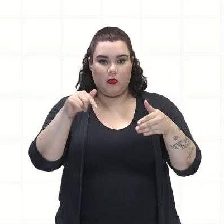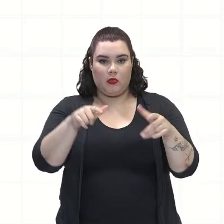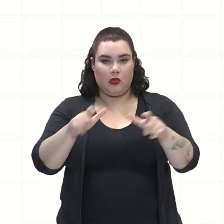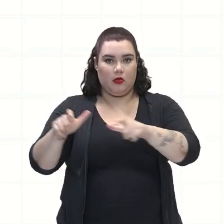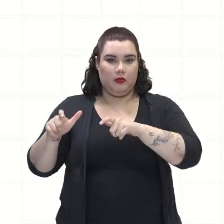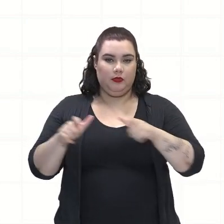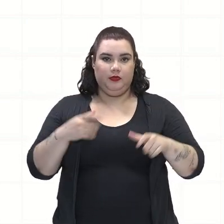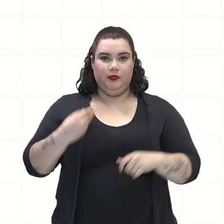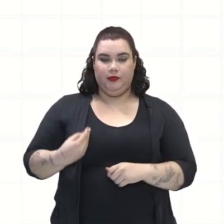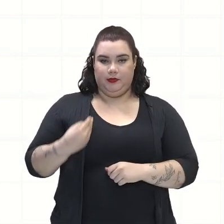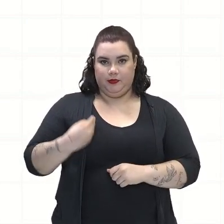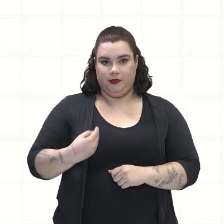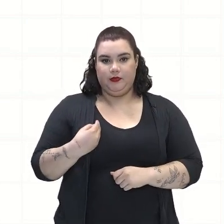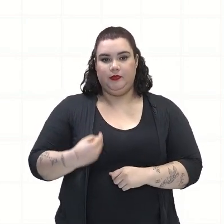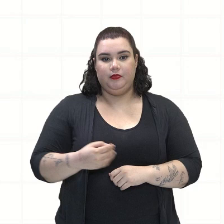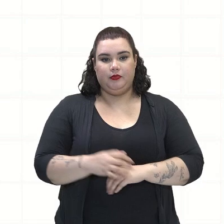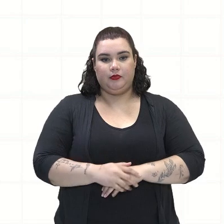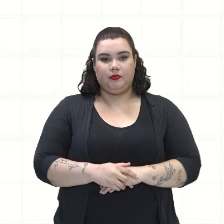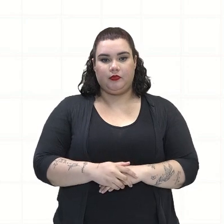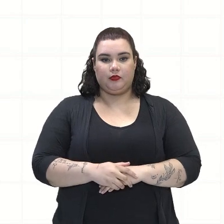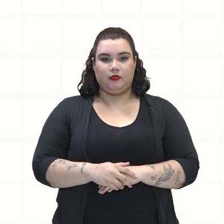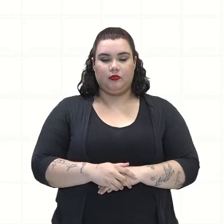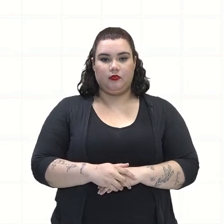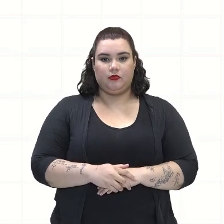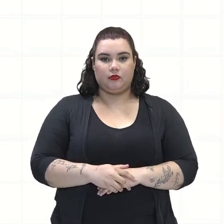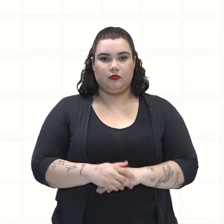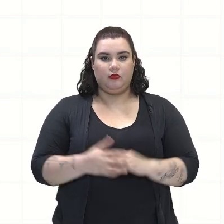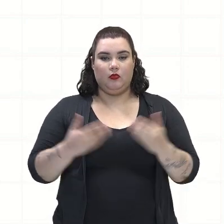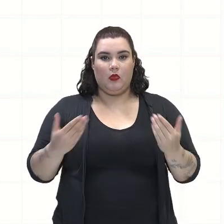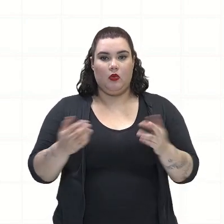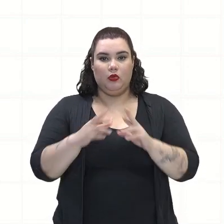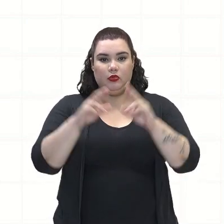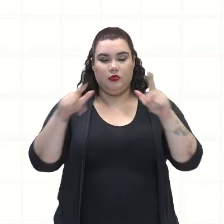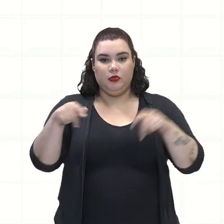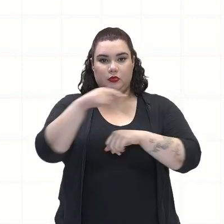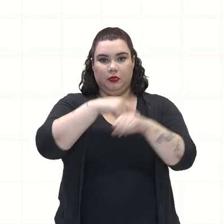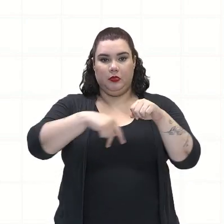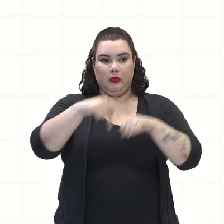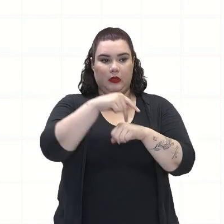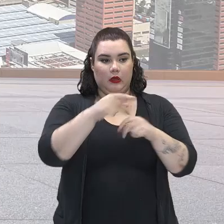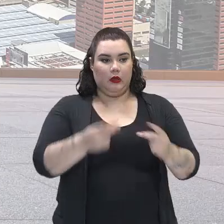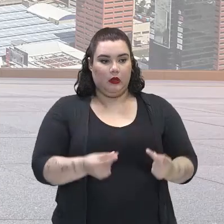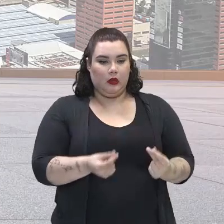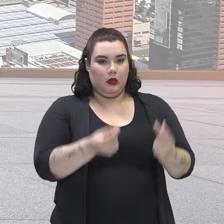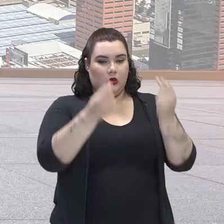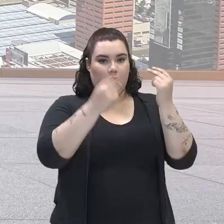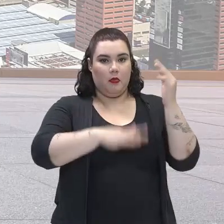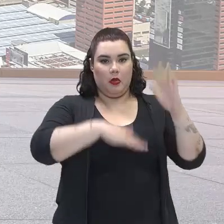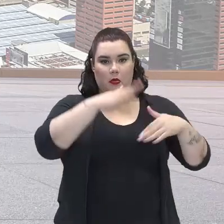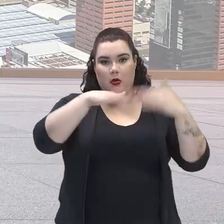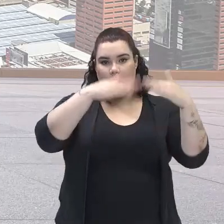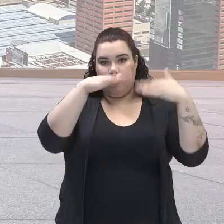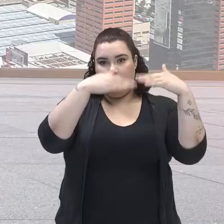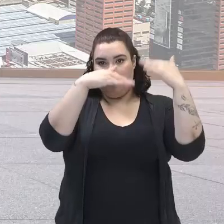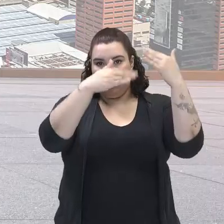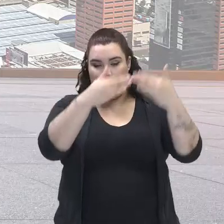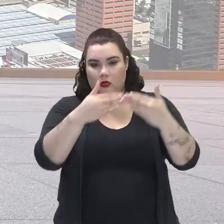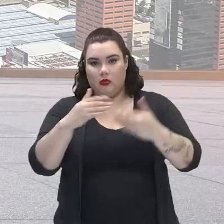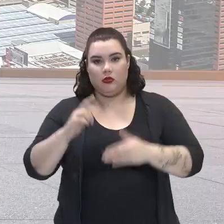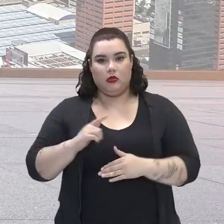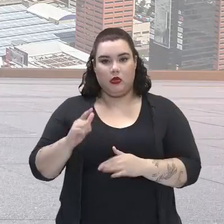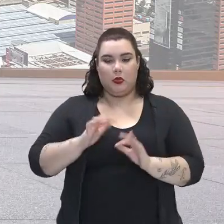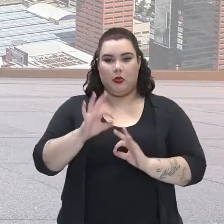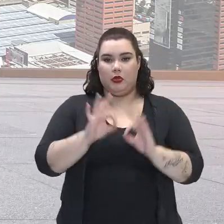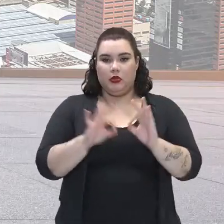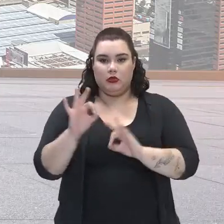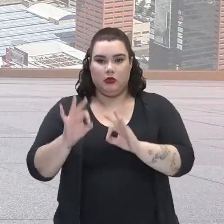grandes cidades. Então, gente, diferente dos países ricos que foram crescendo de maneira, assim, de certa forma ordenada, né, com